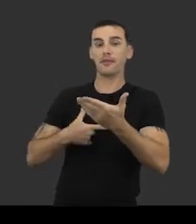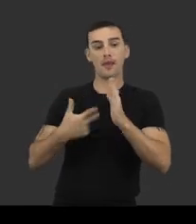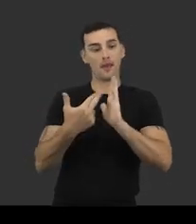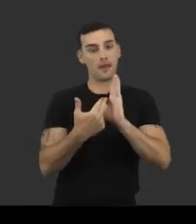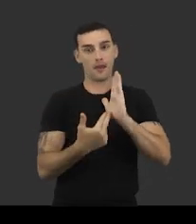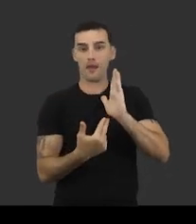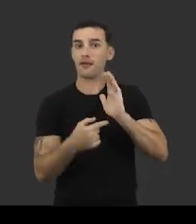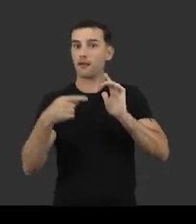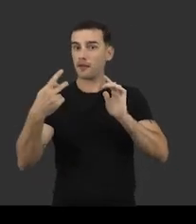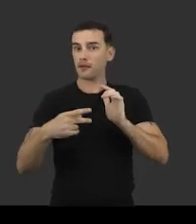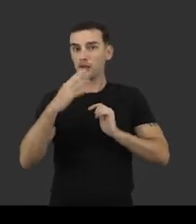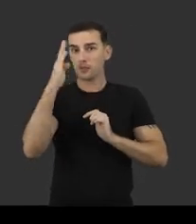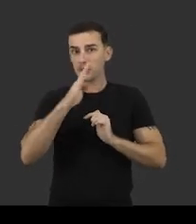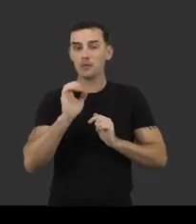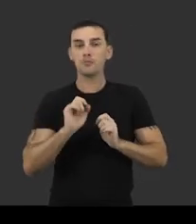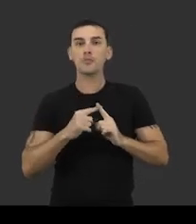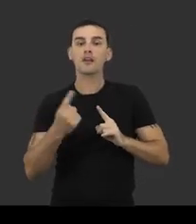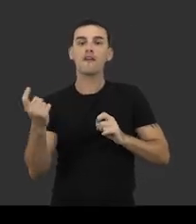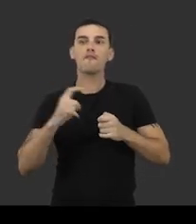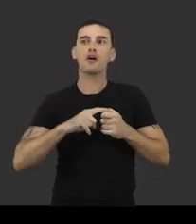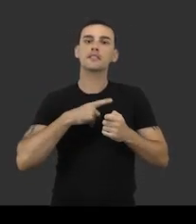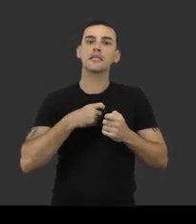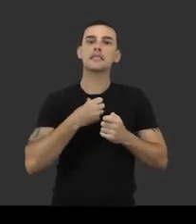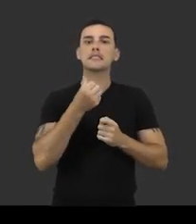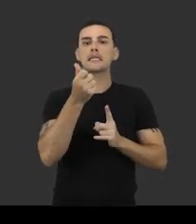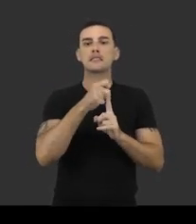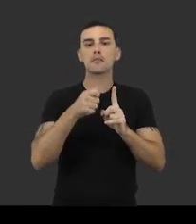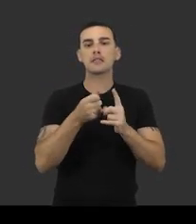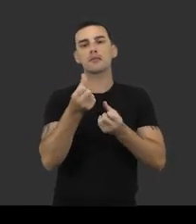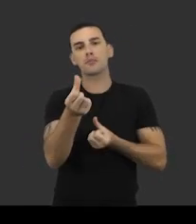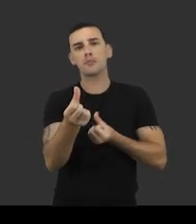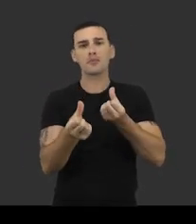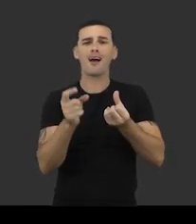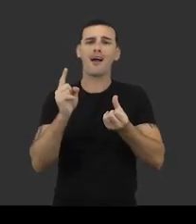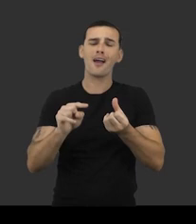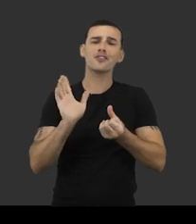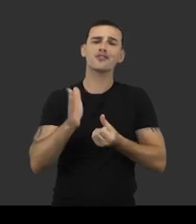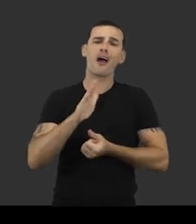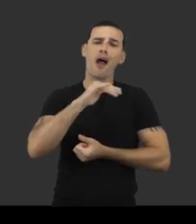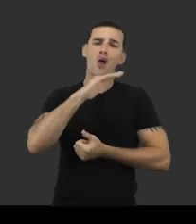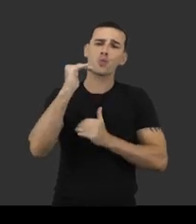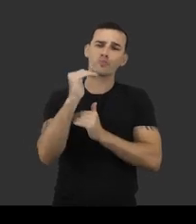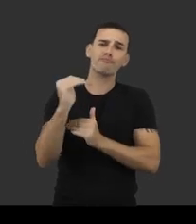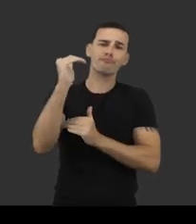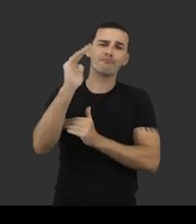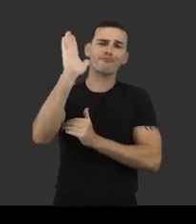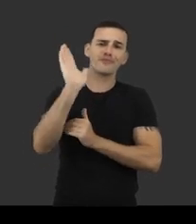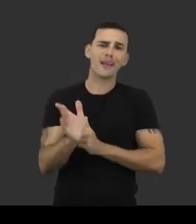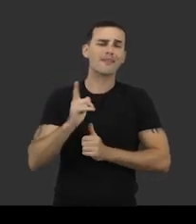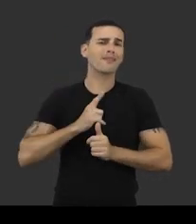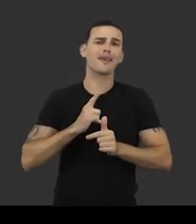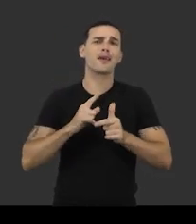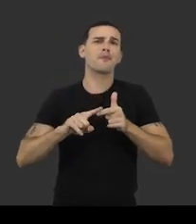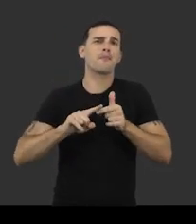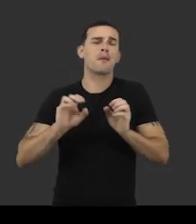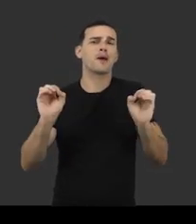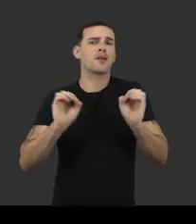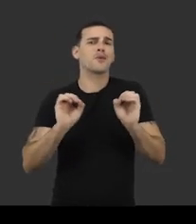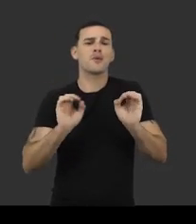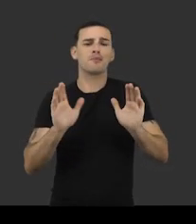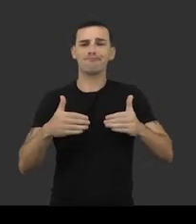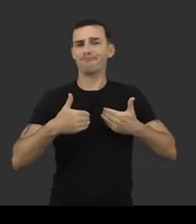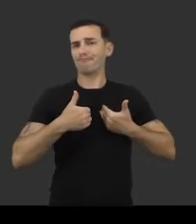aqui no Brasil falar, o retorno a cada 6 meses. Para o paciente adulto, né? Um paciente sem nenhuma característica